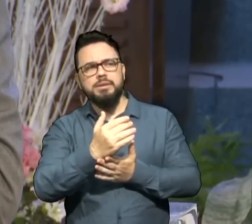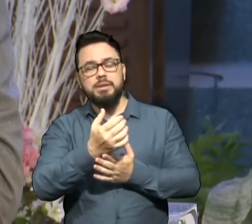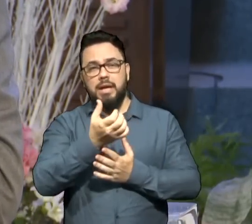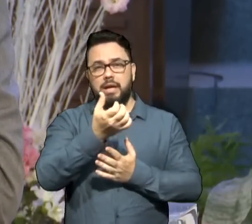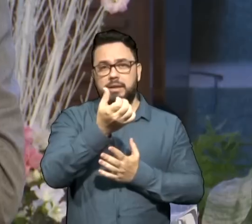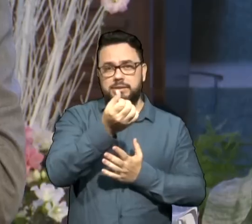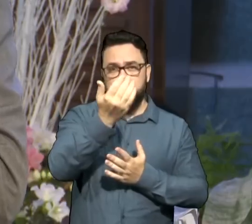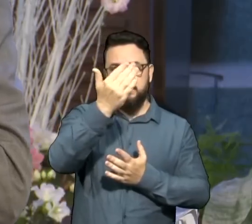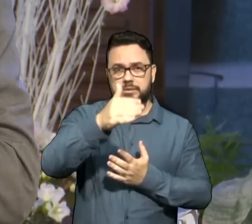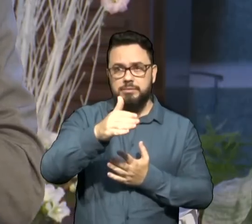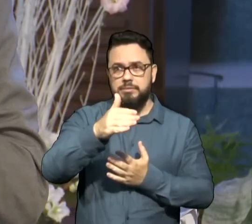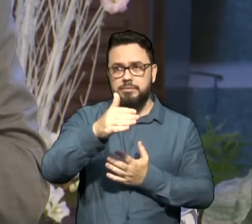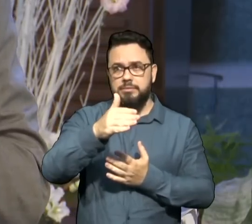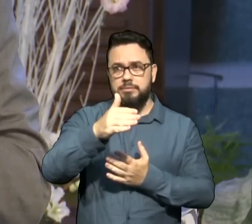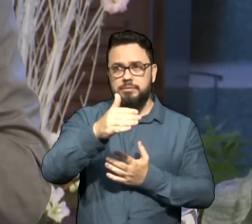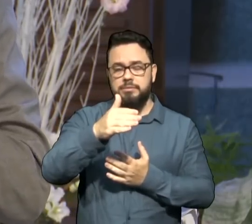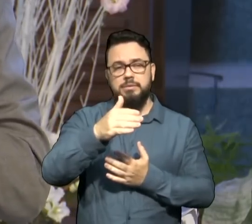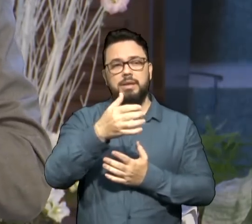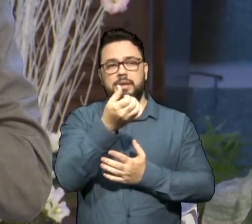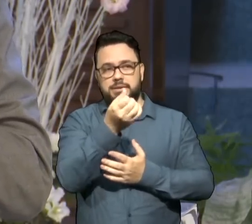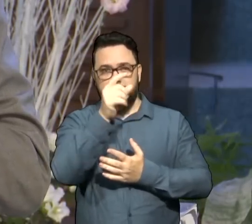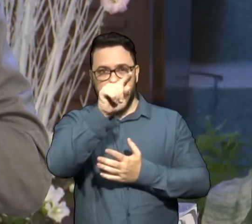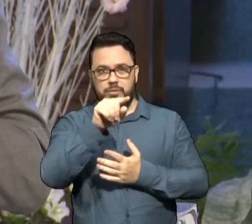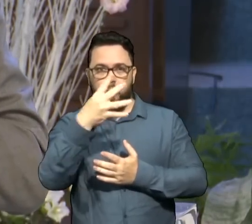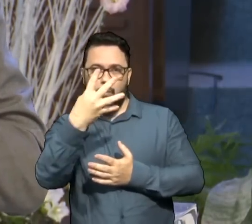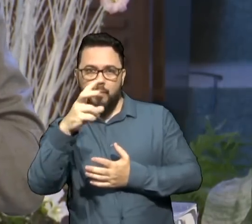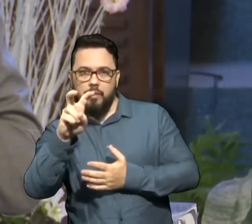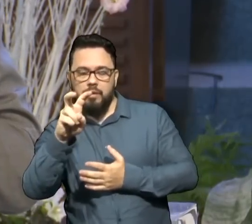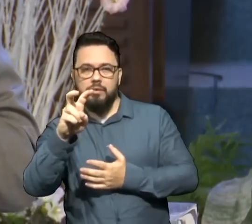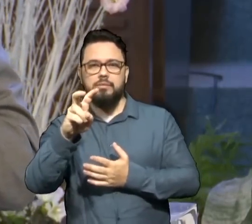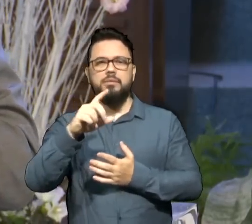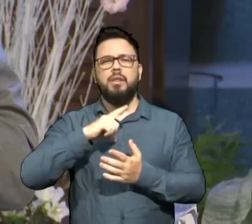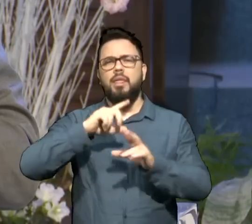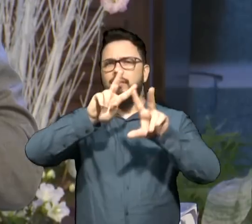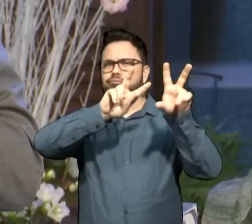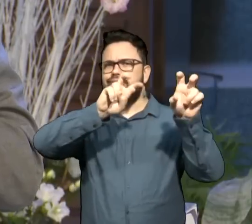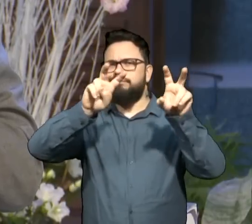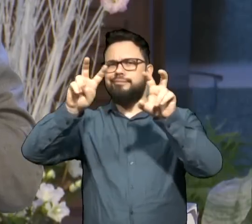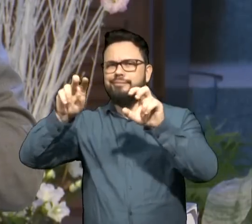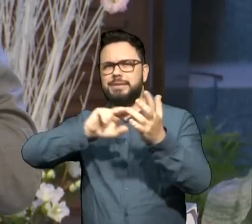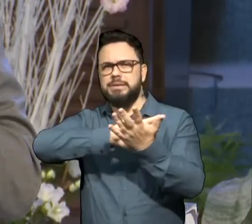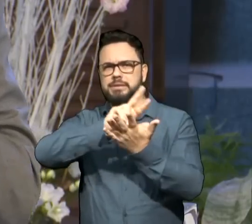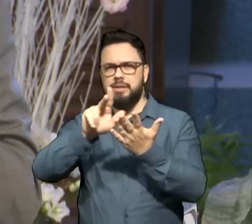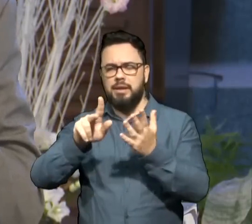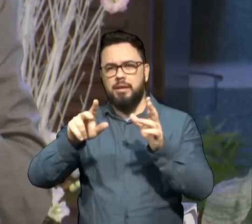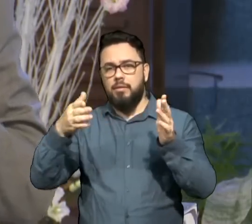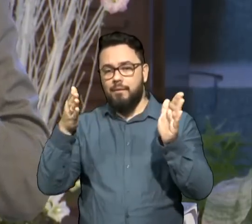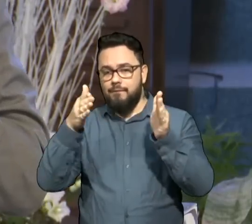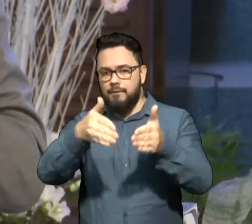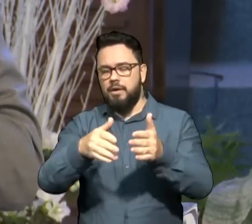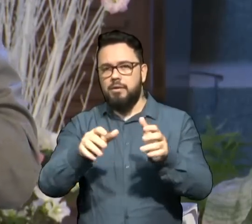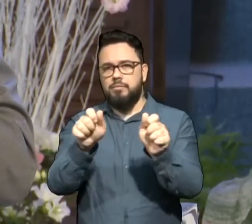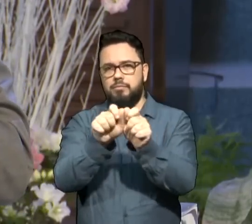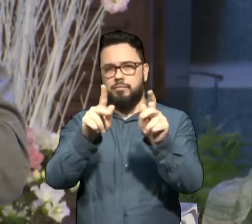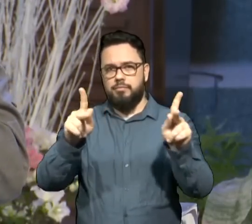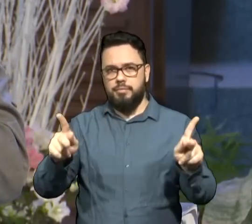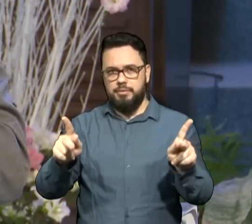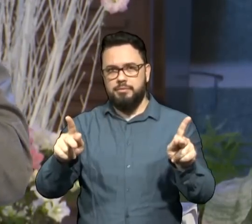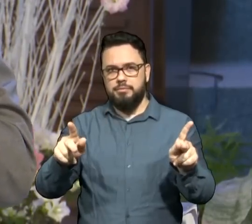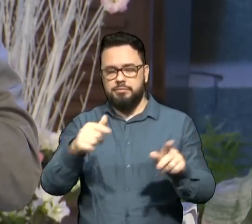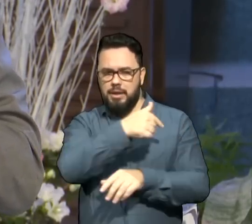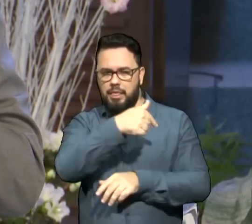16:30 16:45 e nós vamos falar sobre vários temas relacionados ao apocalipse que aliás é a temática de toda a